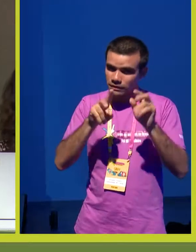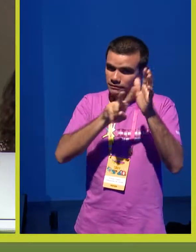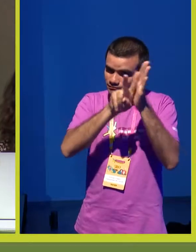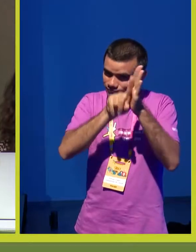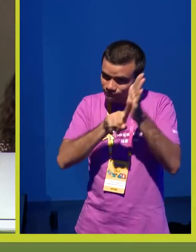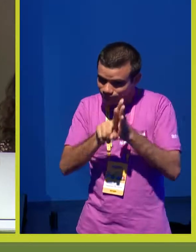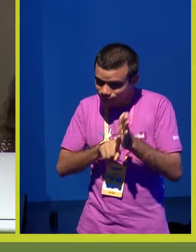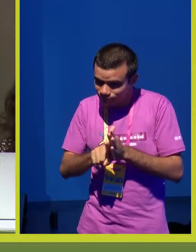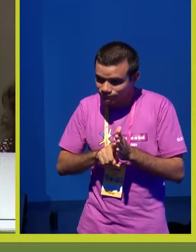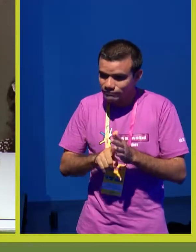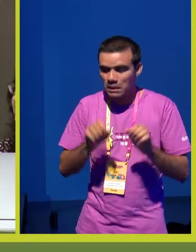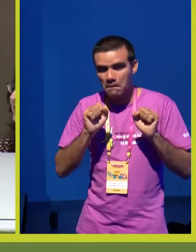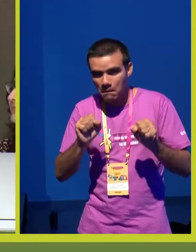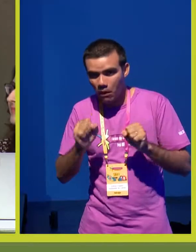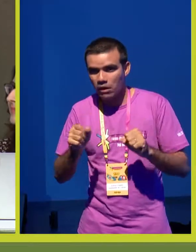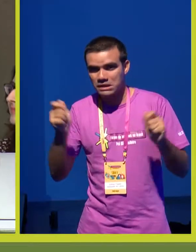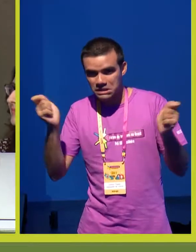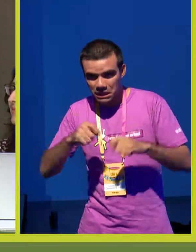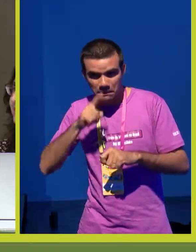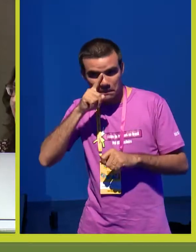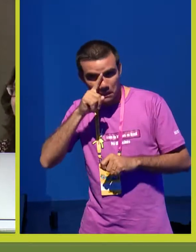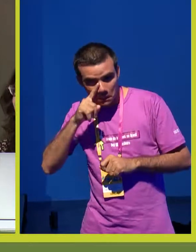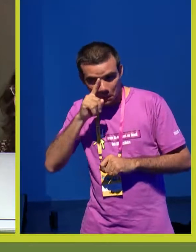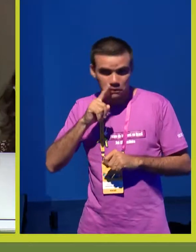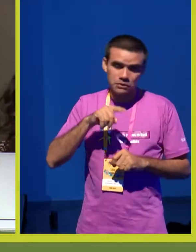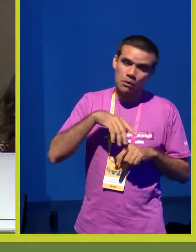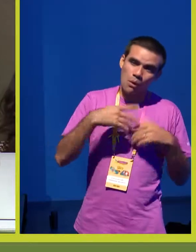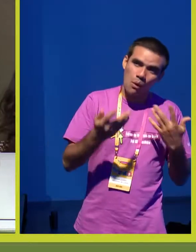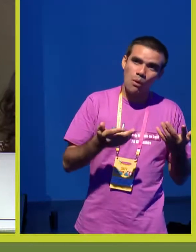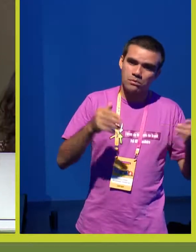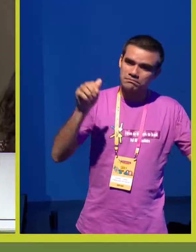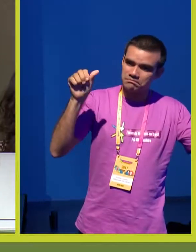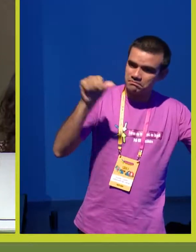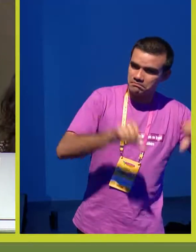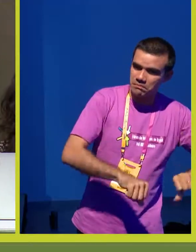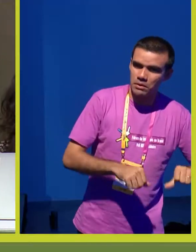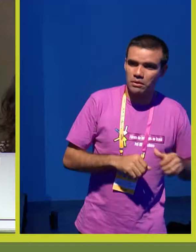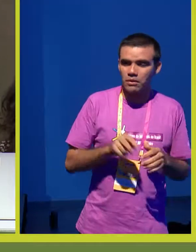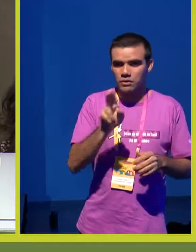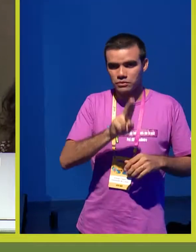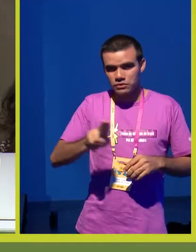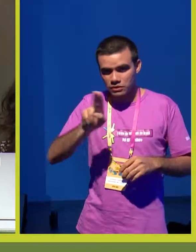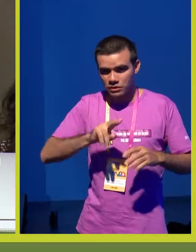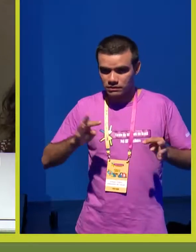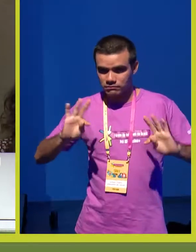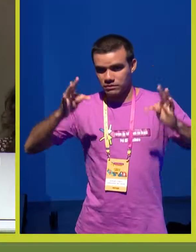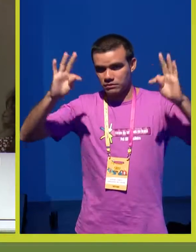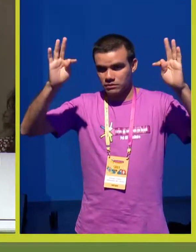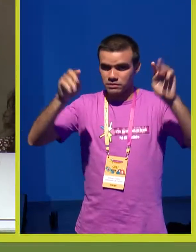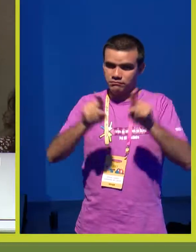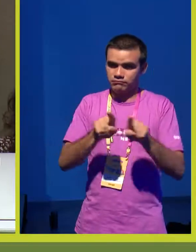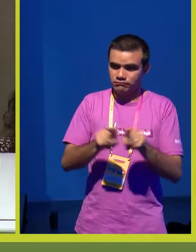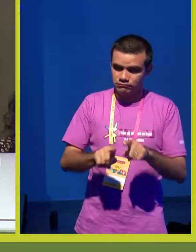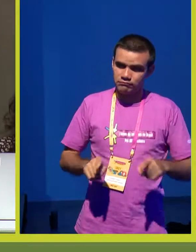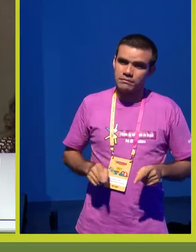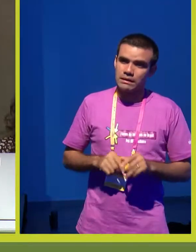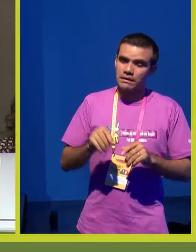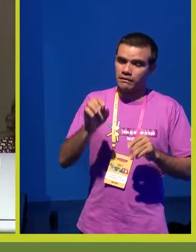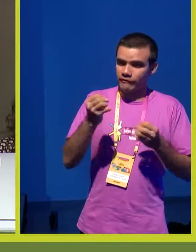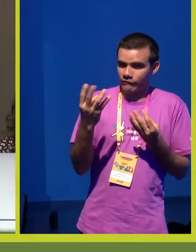crivos do que pode oferecer risco e do que pode otimizar a utilização tanto das tecnologias quanto das